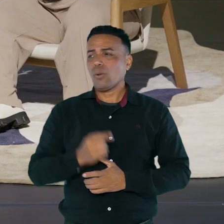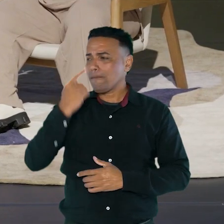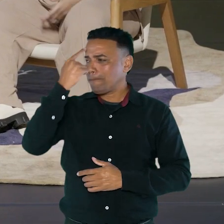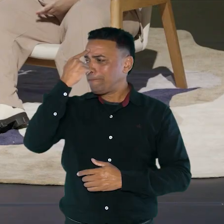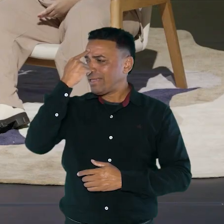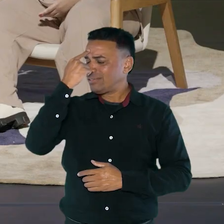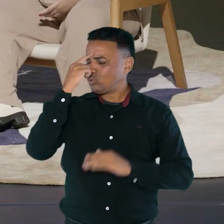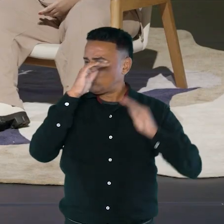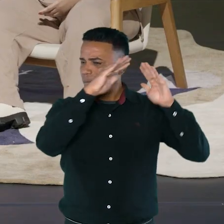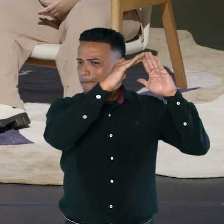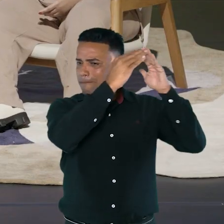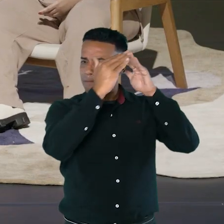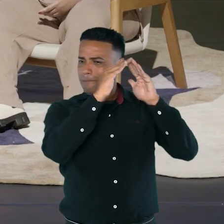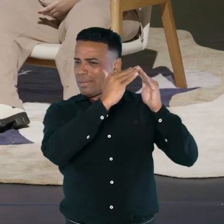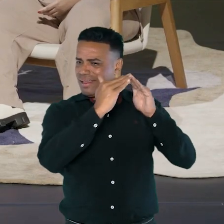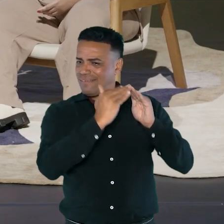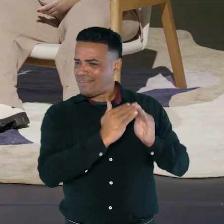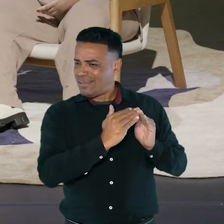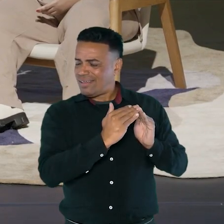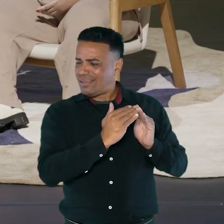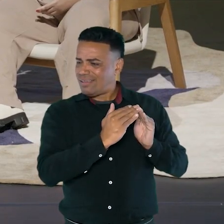Quando eu penso em periferia,